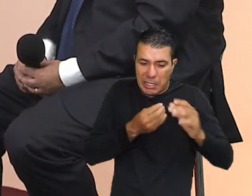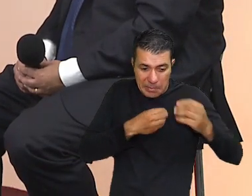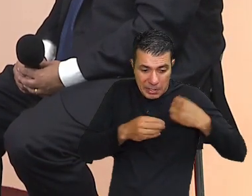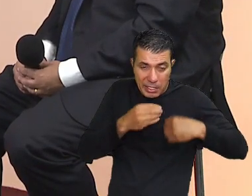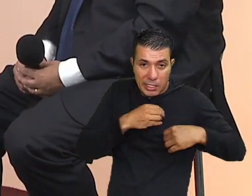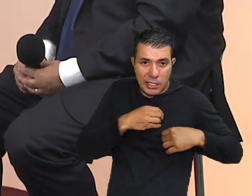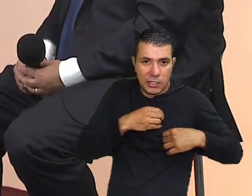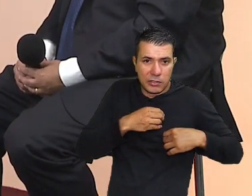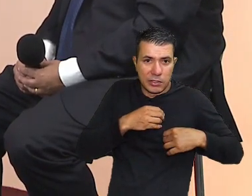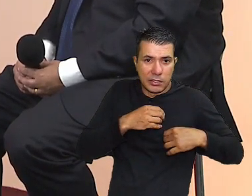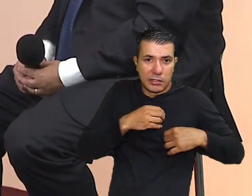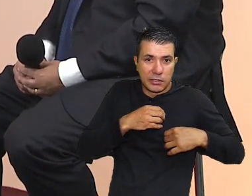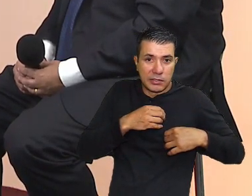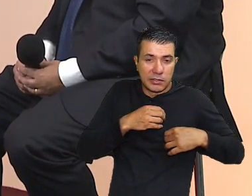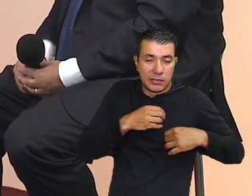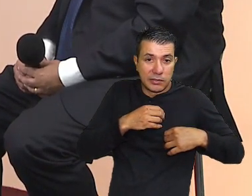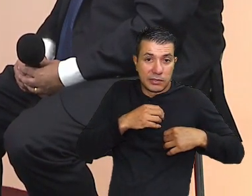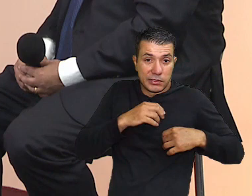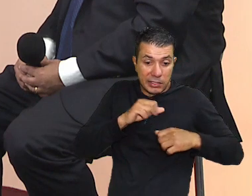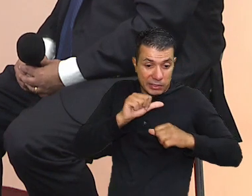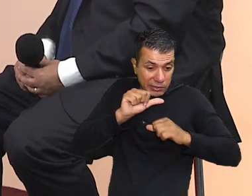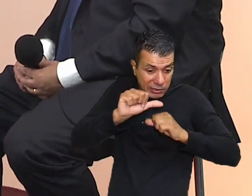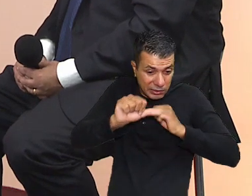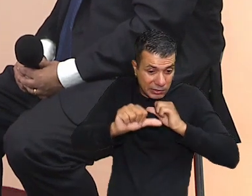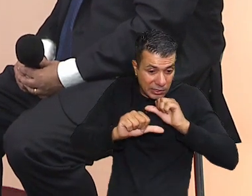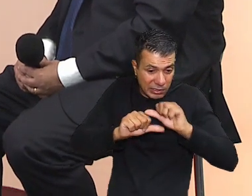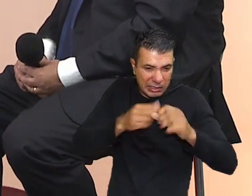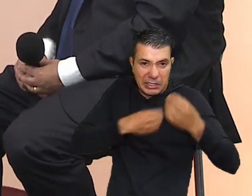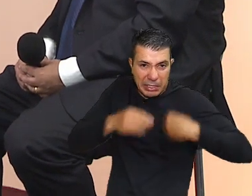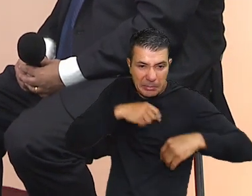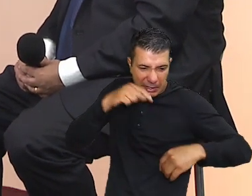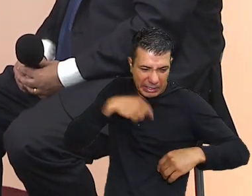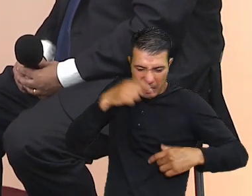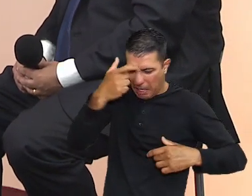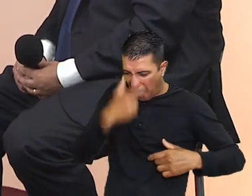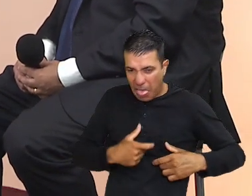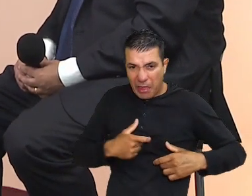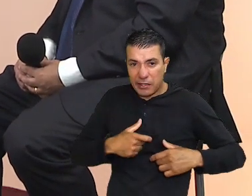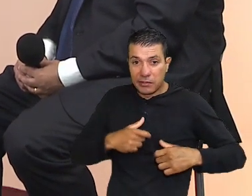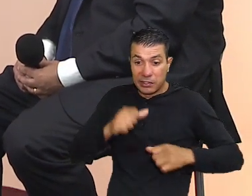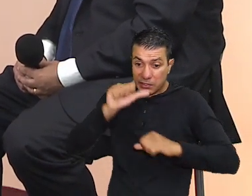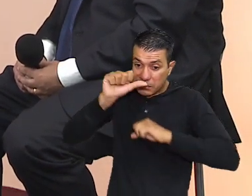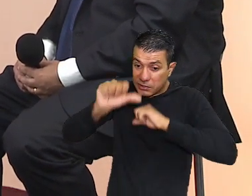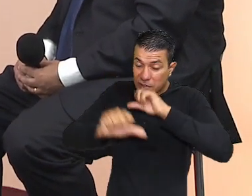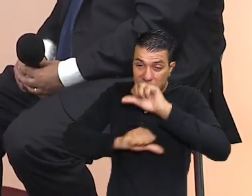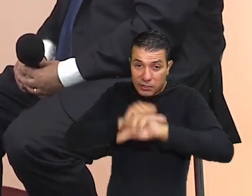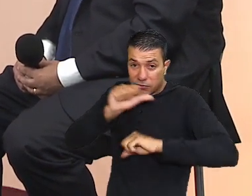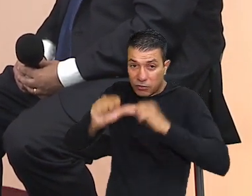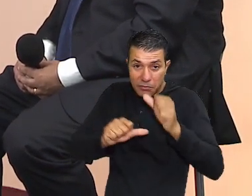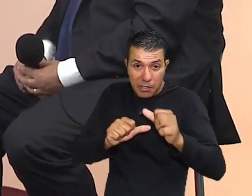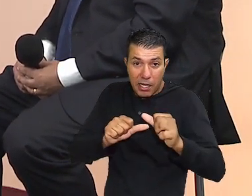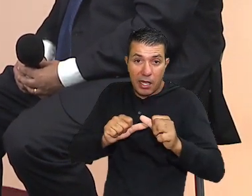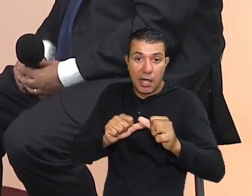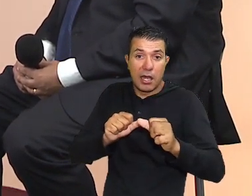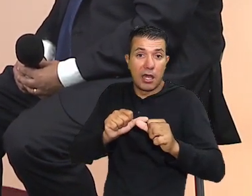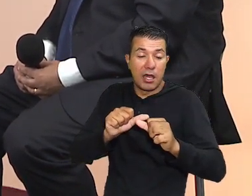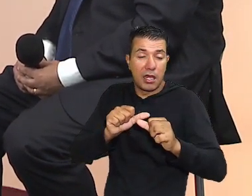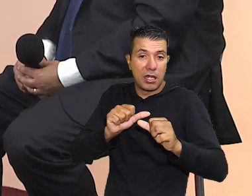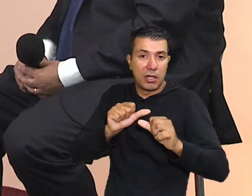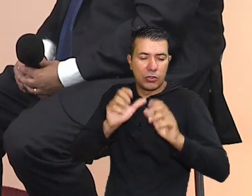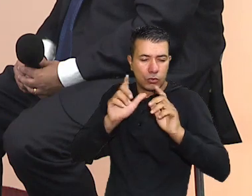isso? Agora vai ser revestido, que era corruptível, será revestido daquilo que é incorruptível. Então tem solução para os nossos